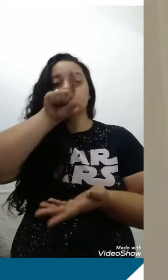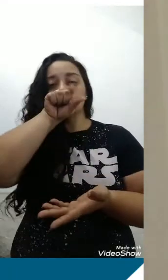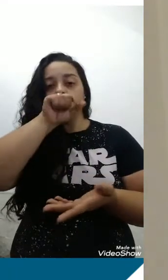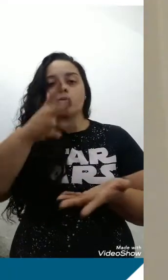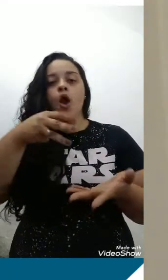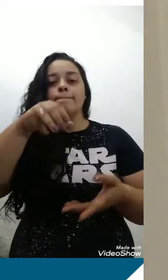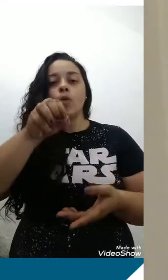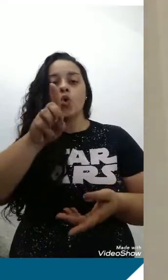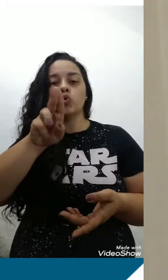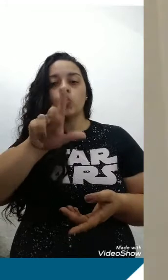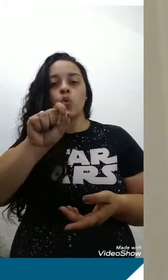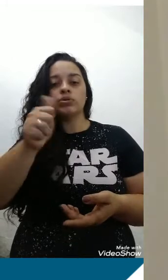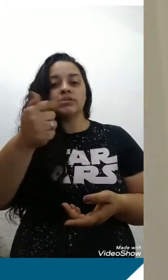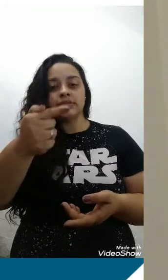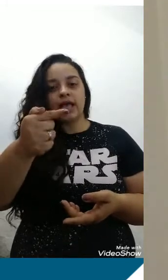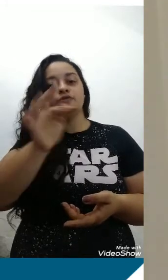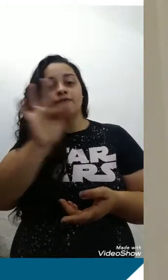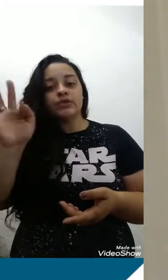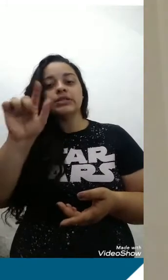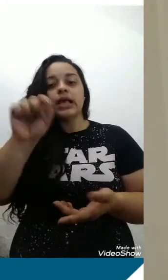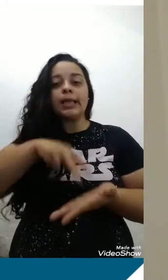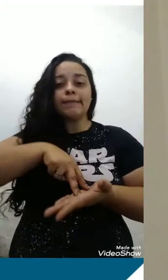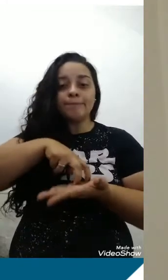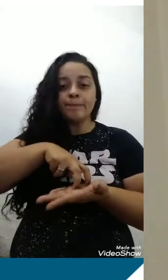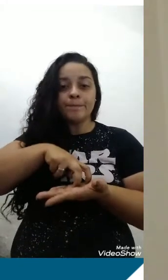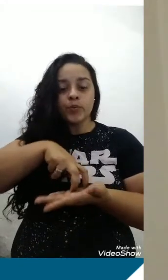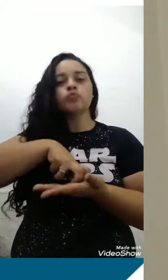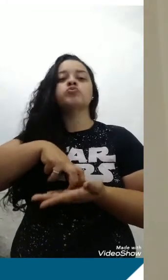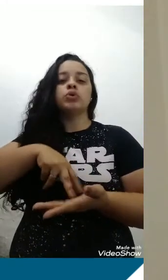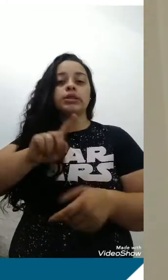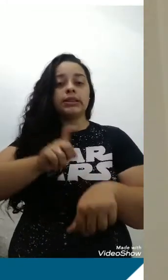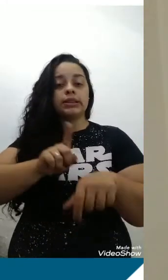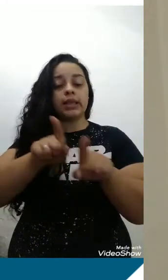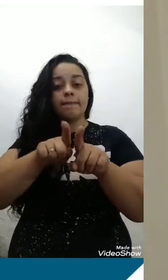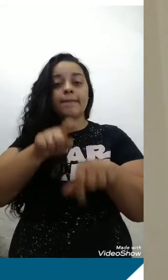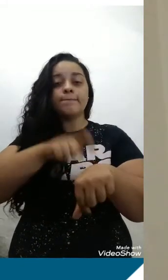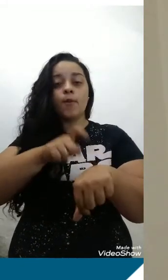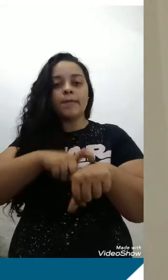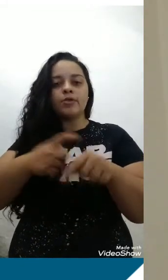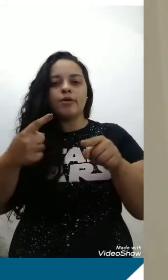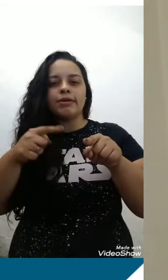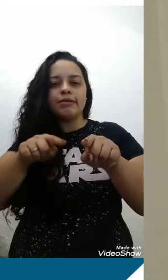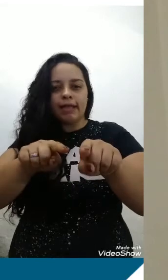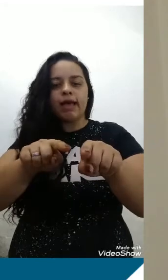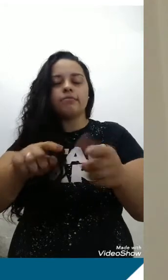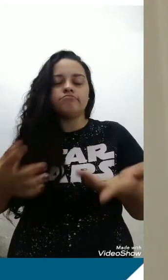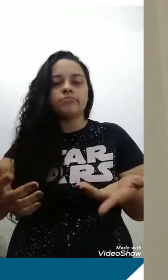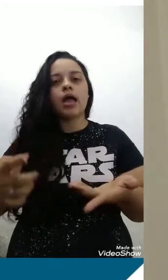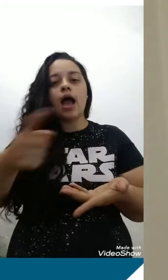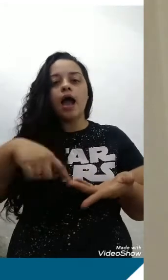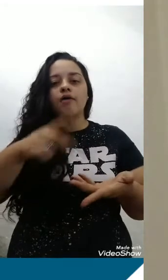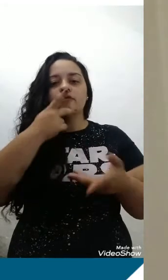módulo 17 de Física, Impulso e Momento Linear.